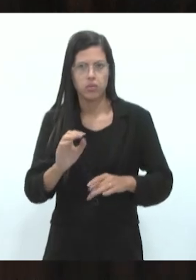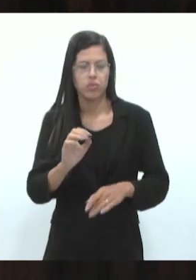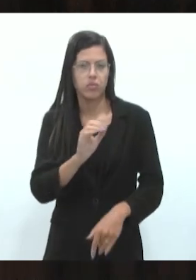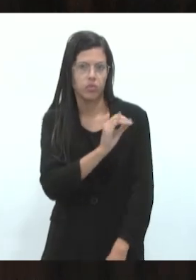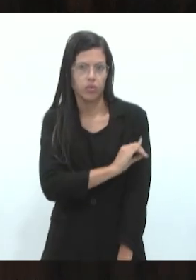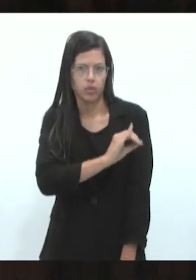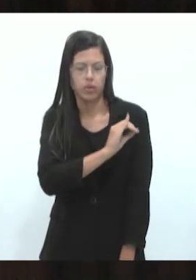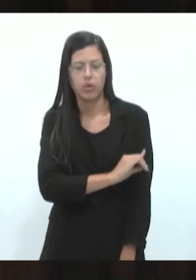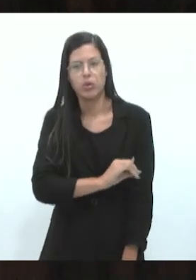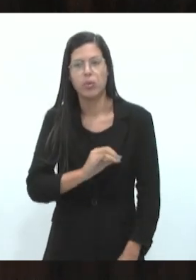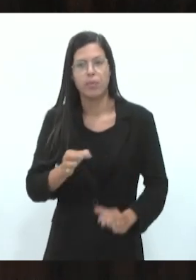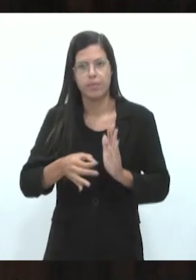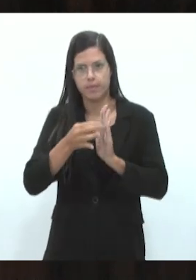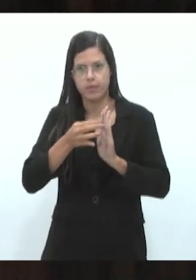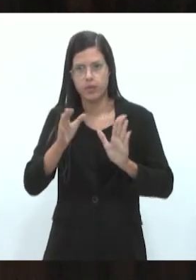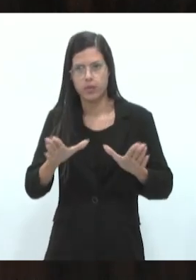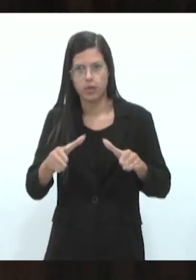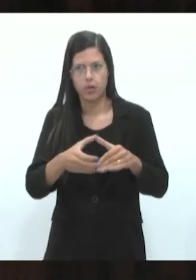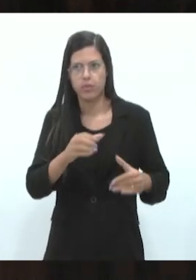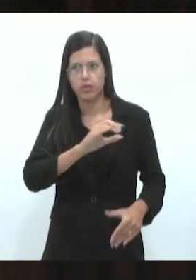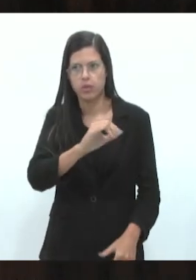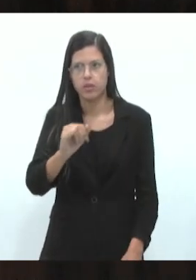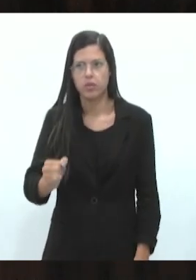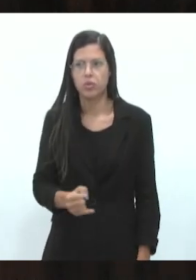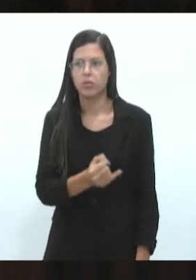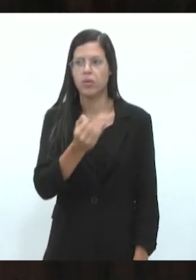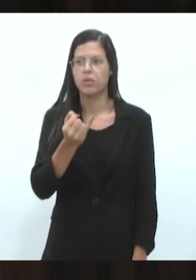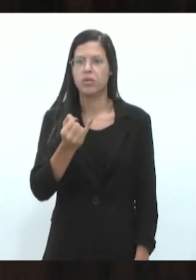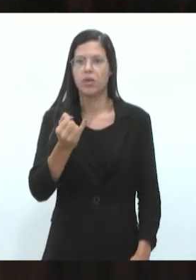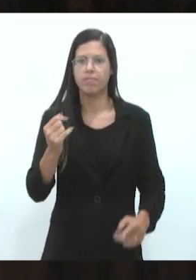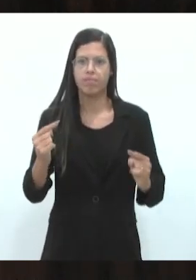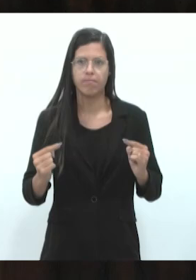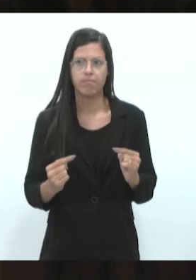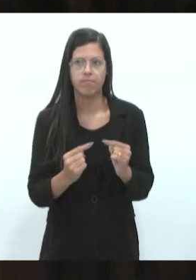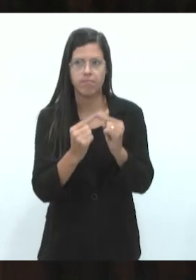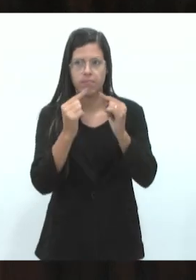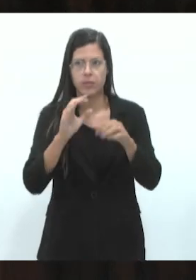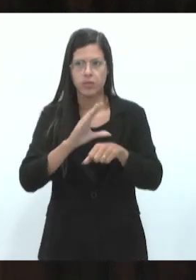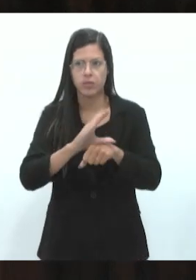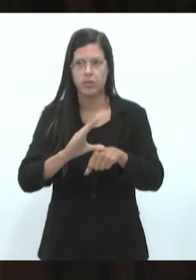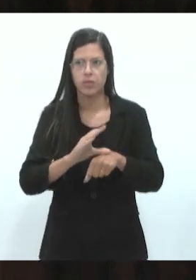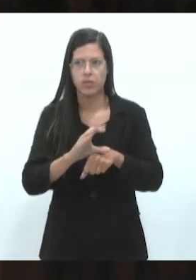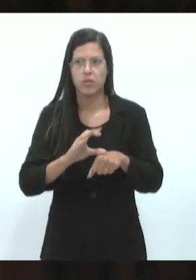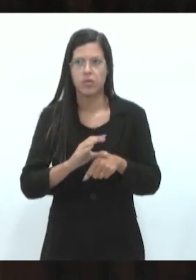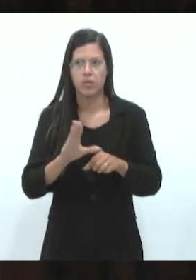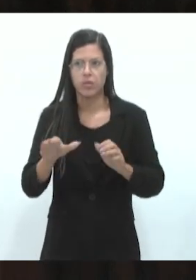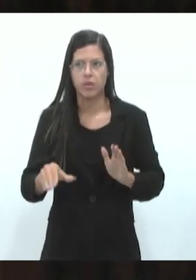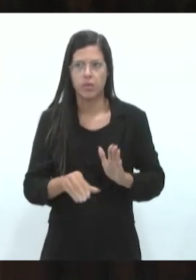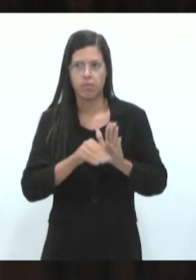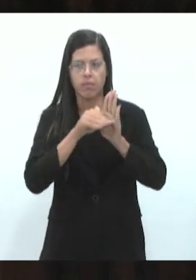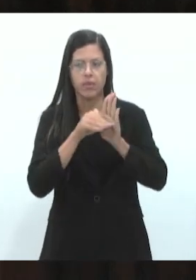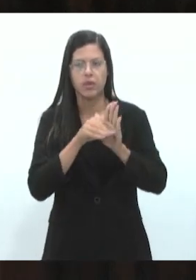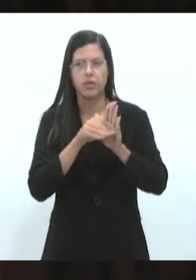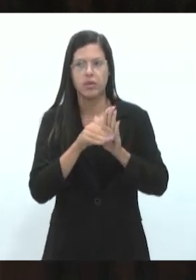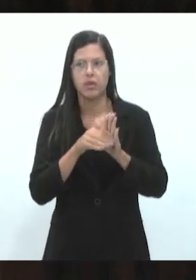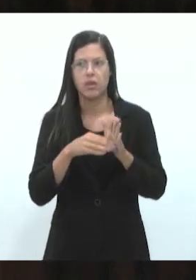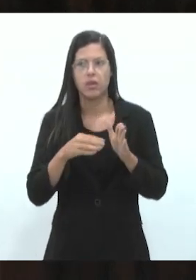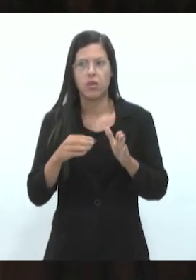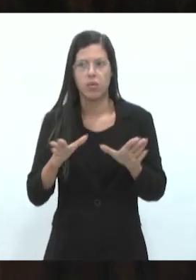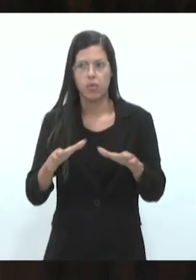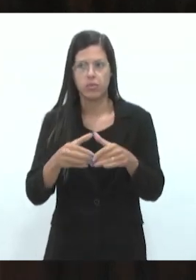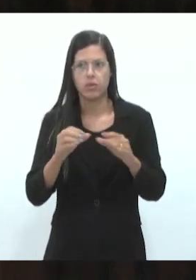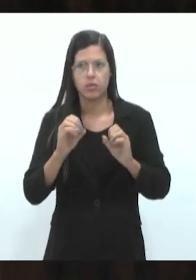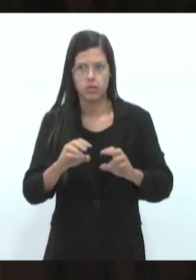das comissões de Constituição e Justiça pela Constitucionalidade, com emendas. De